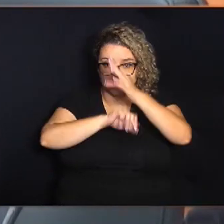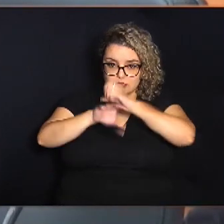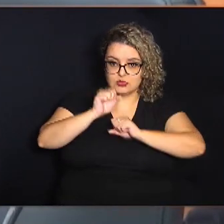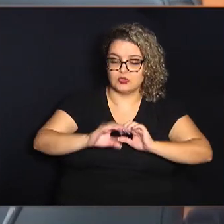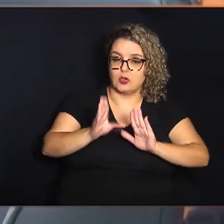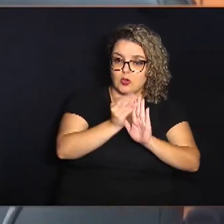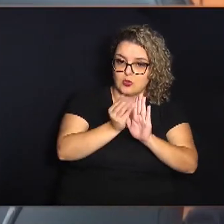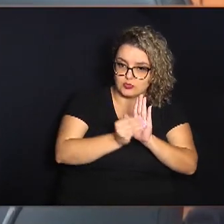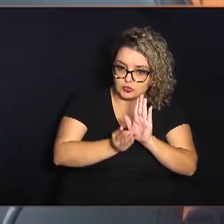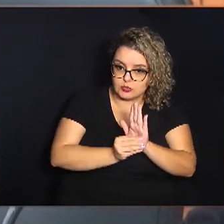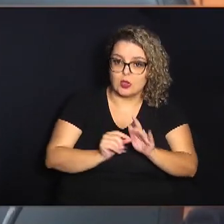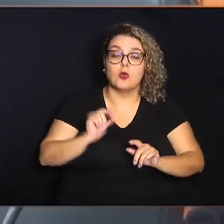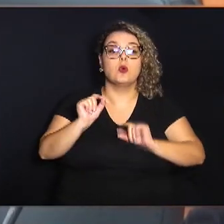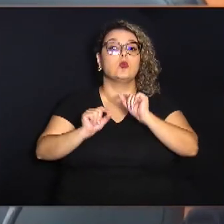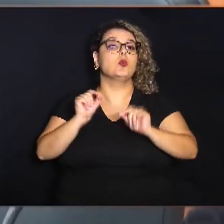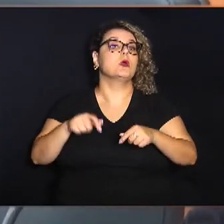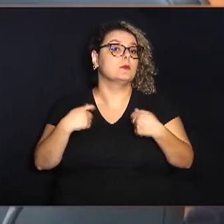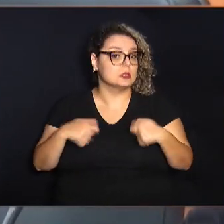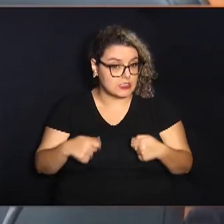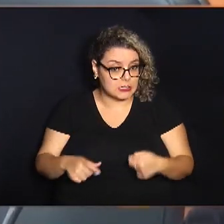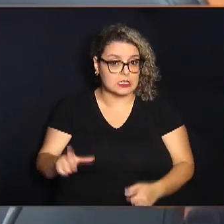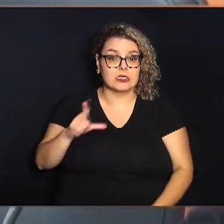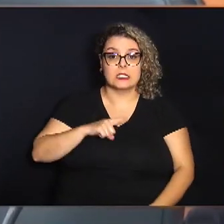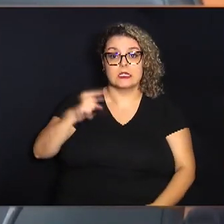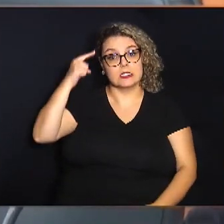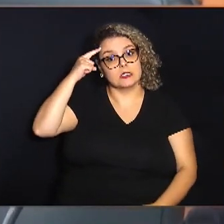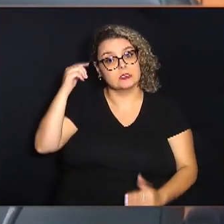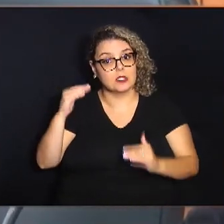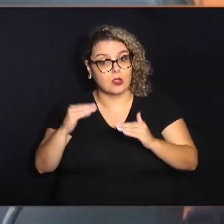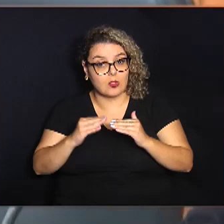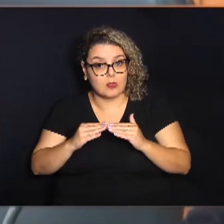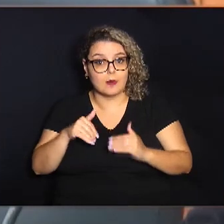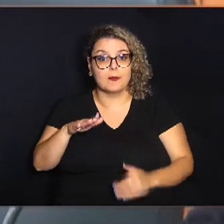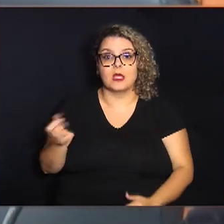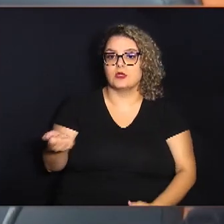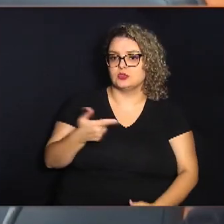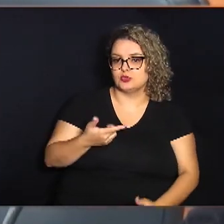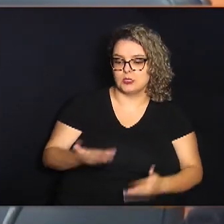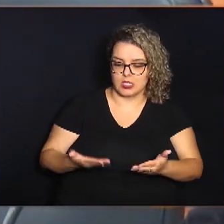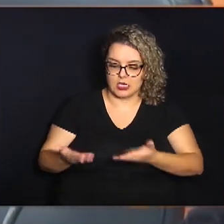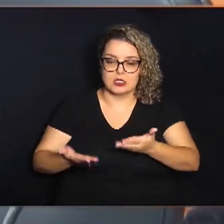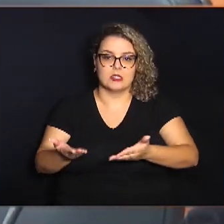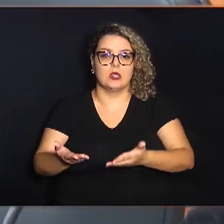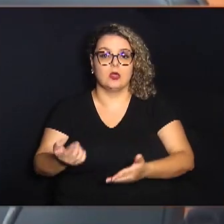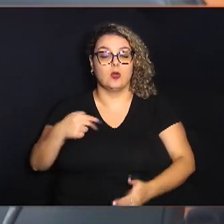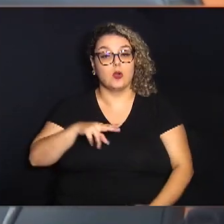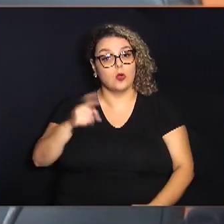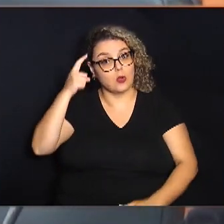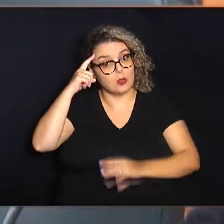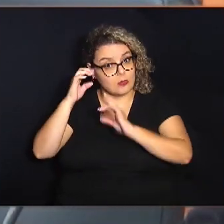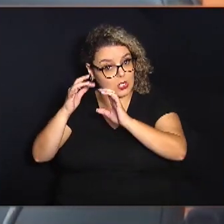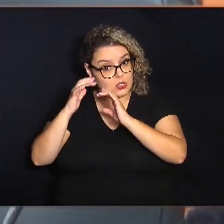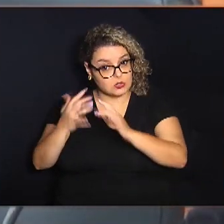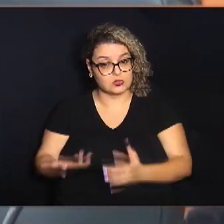conteúdos. Então, o que precisamos é ter coerência, que muito além de oferecer tratamentos ou pensarmos na